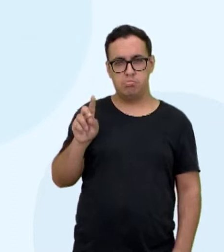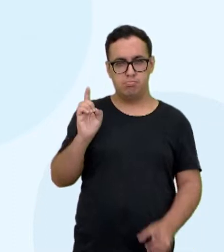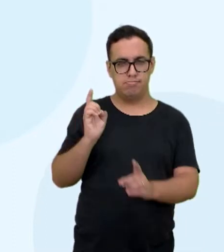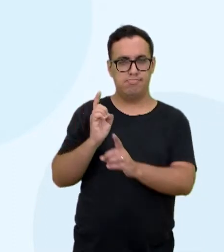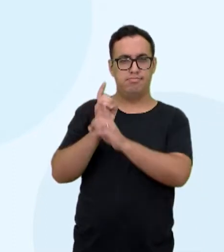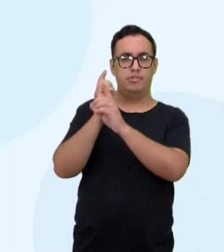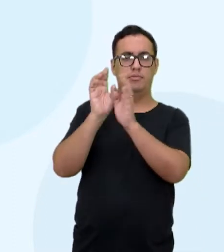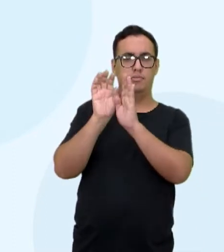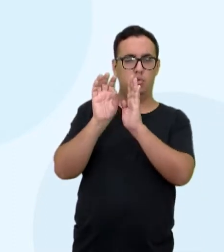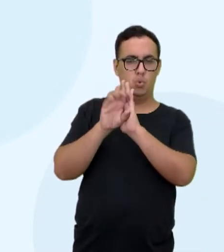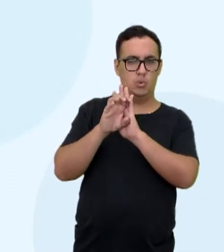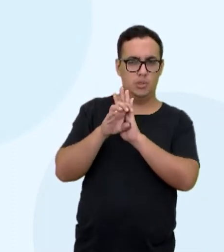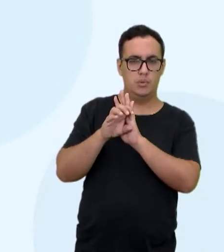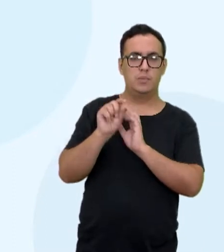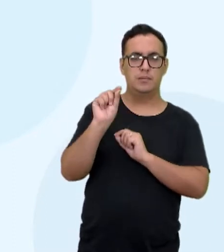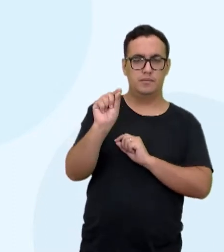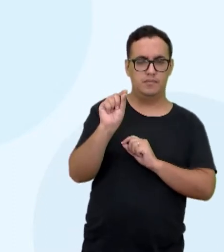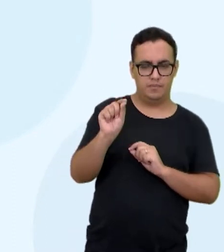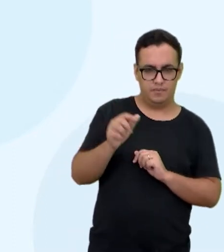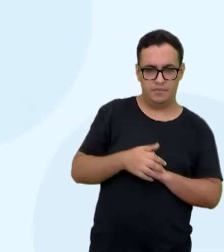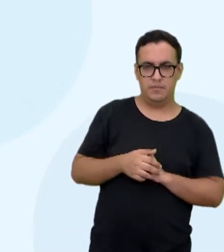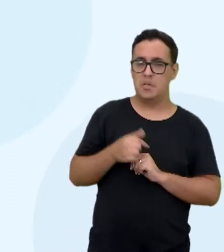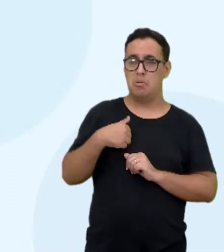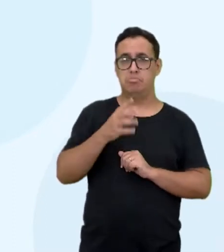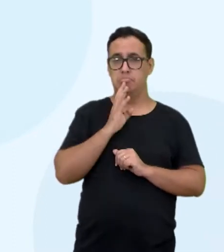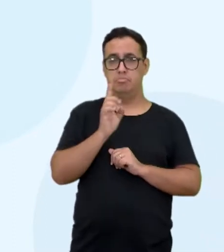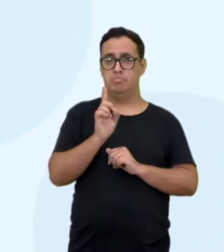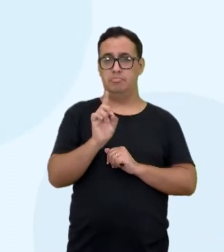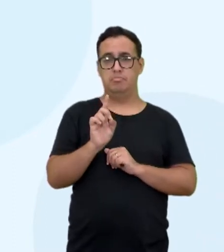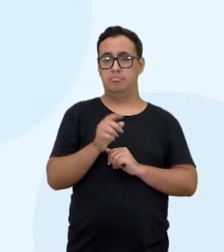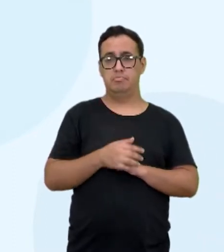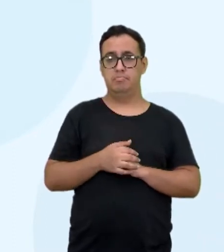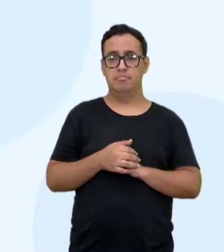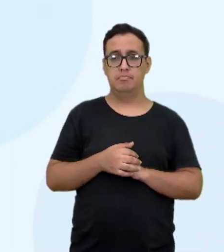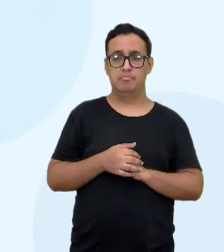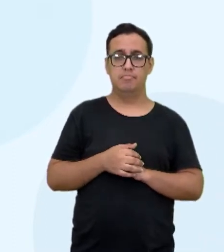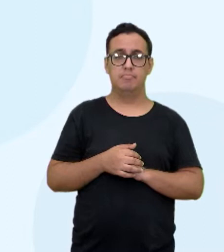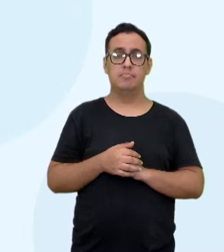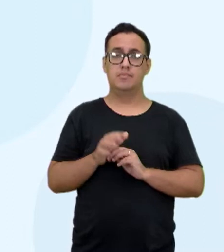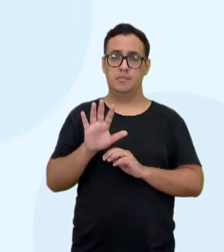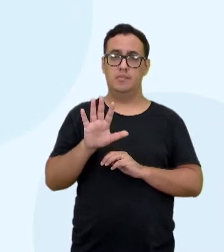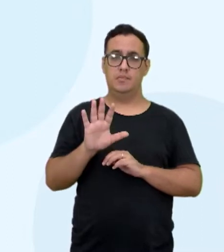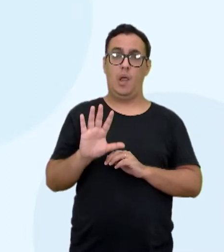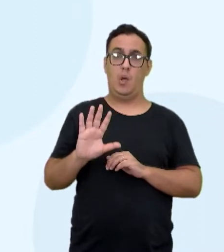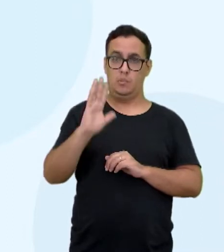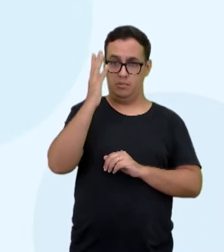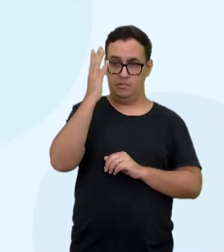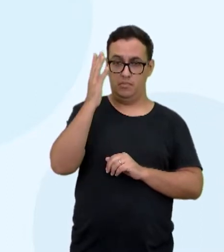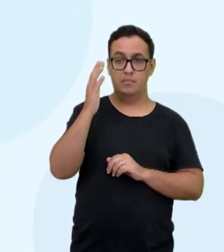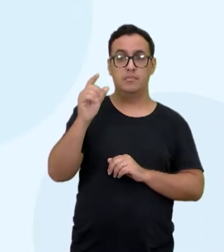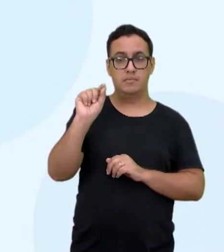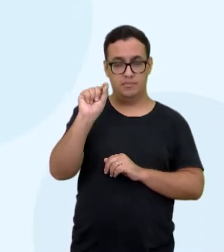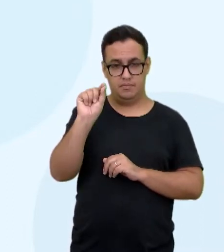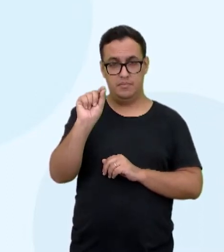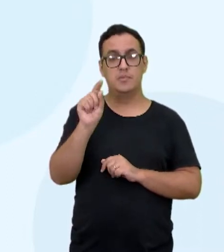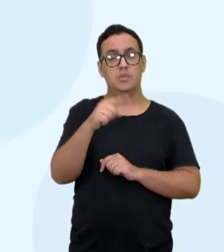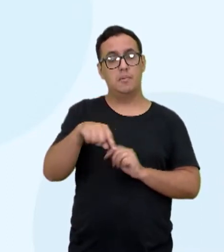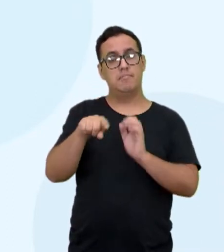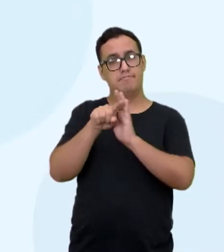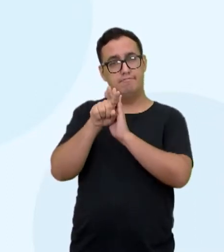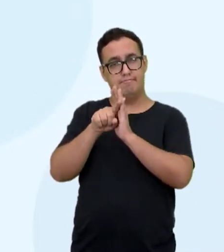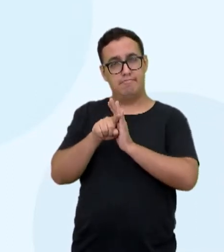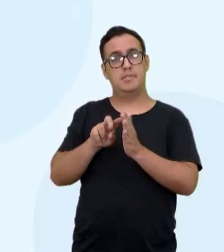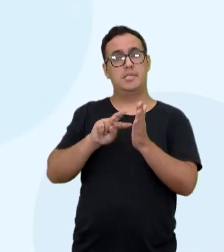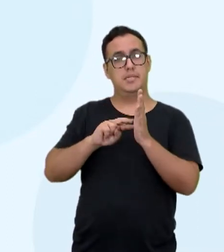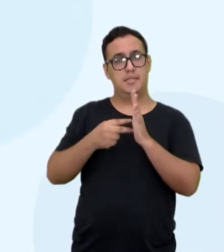conceito que eu não conhecia. Quando acontece isso, a gente vai atrás de conhecer o